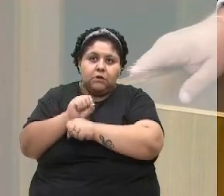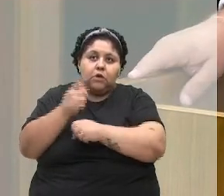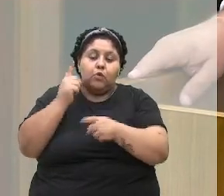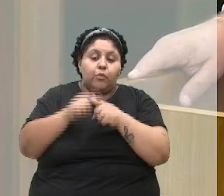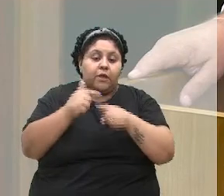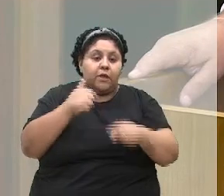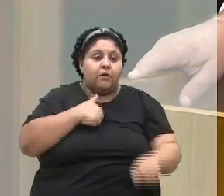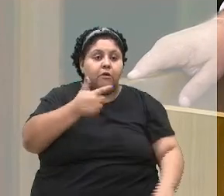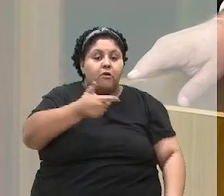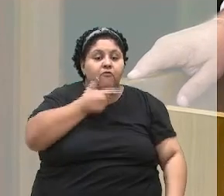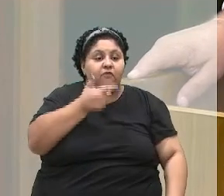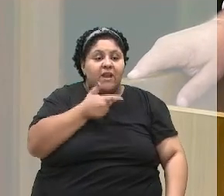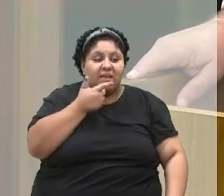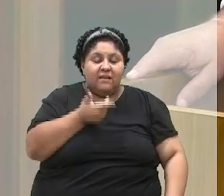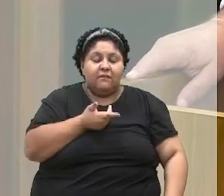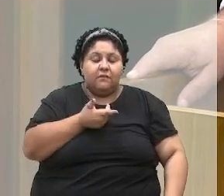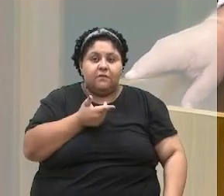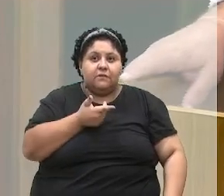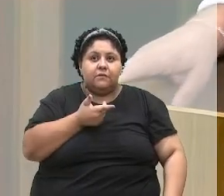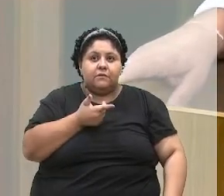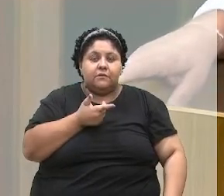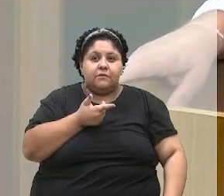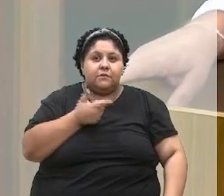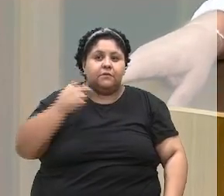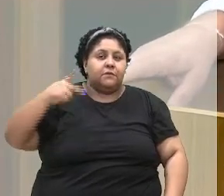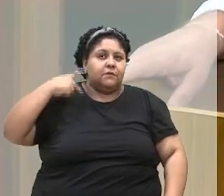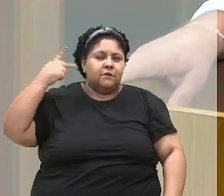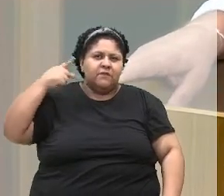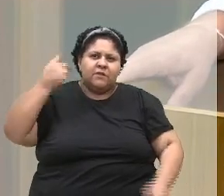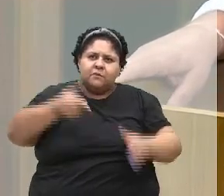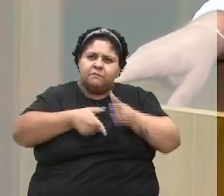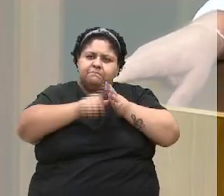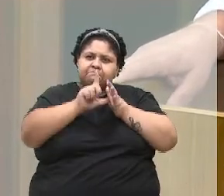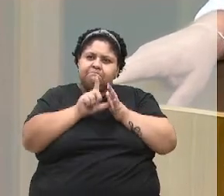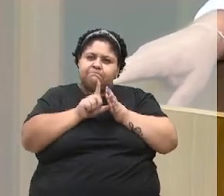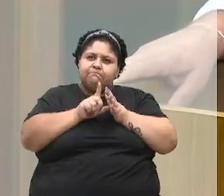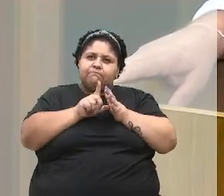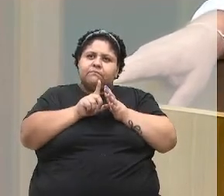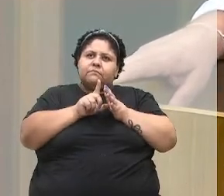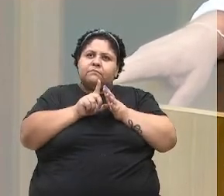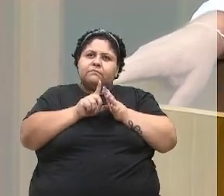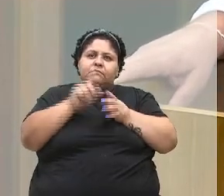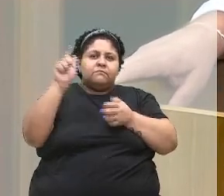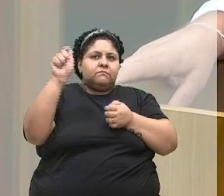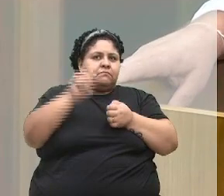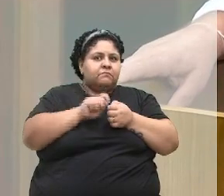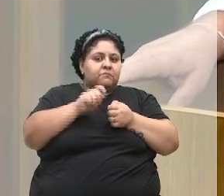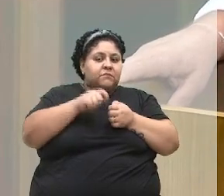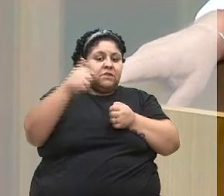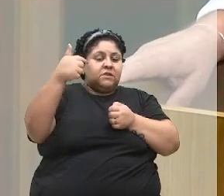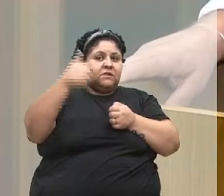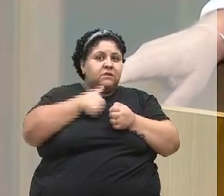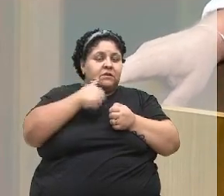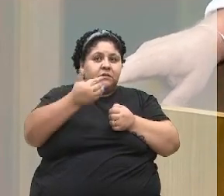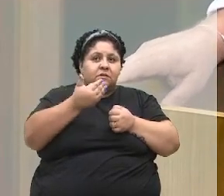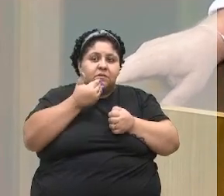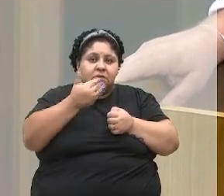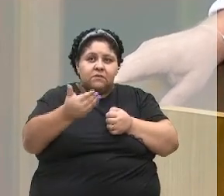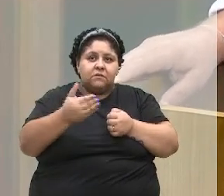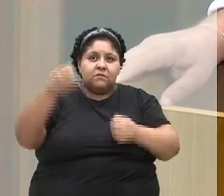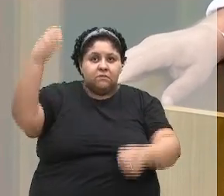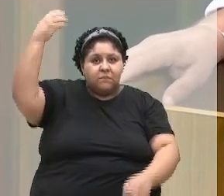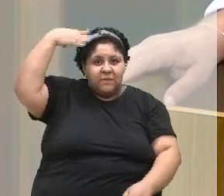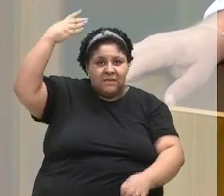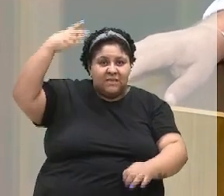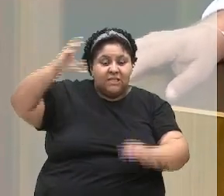com tanto os vereadores antes e fizeram para nós a solicitação de umas lâmpadas